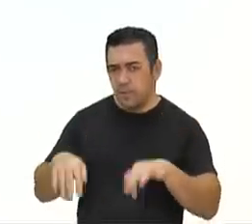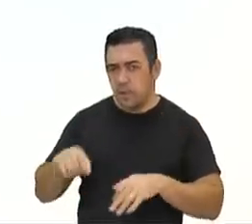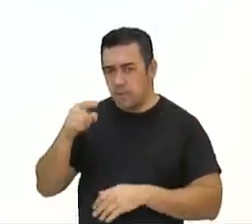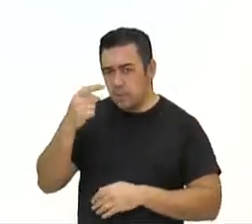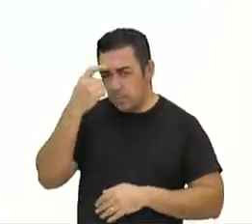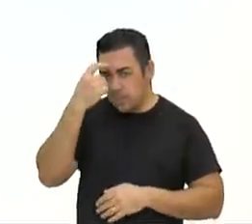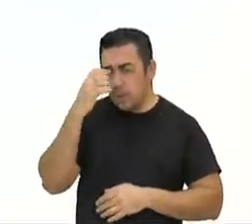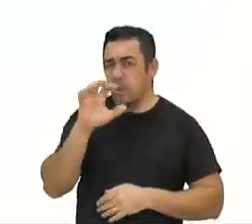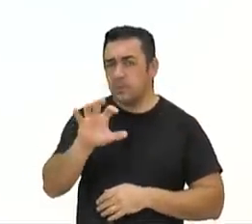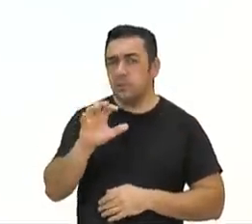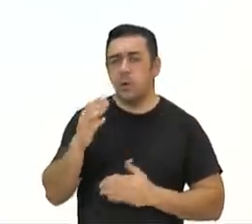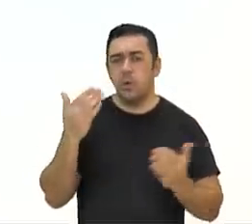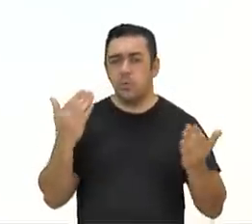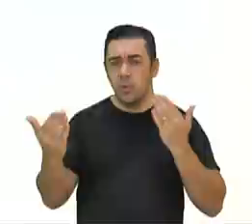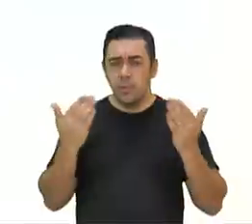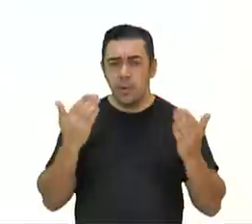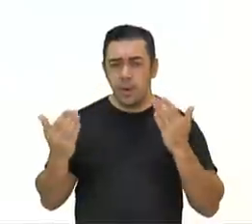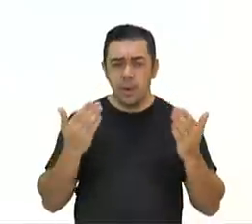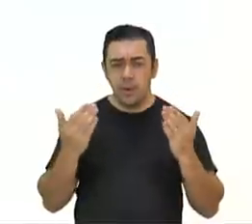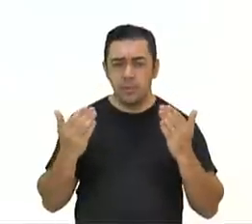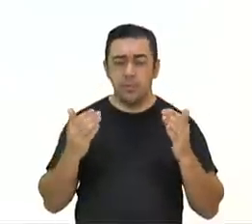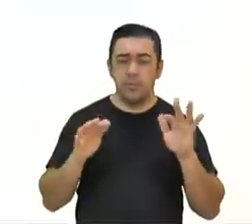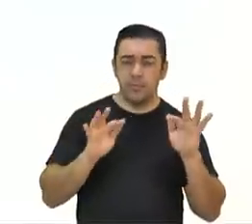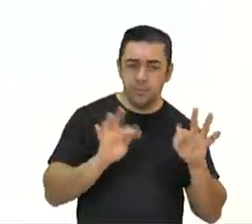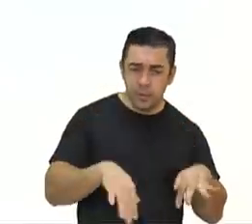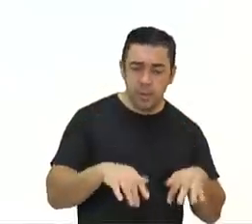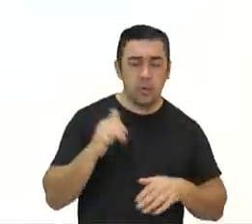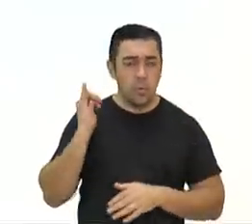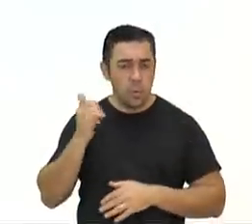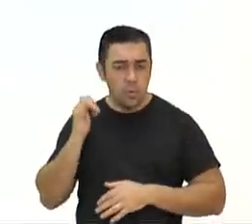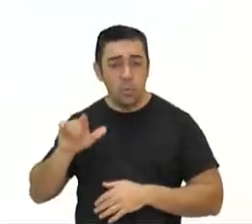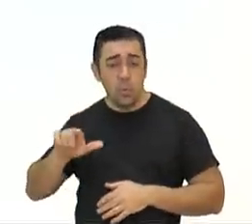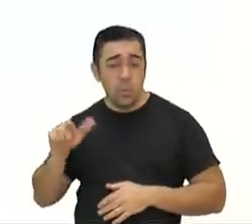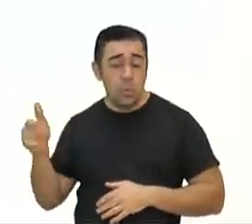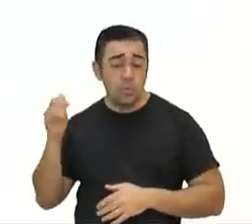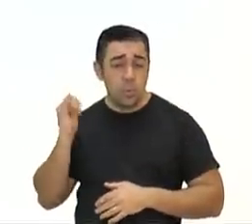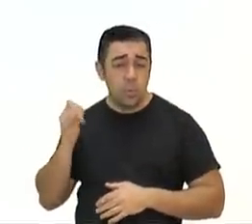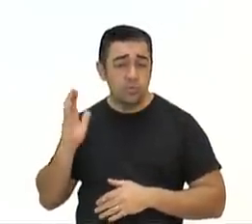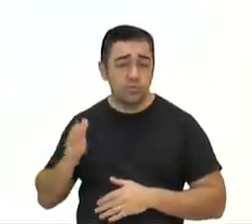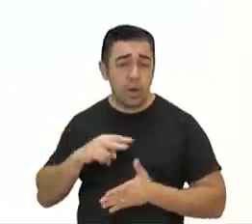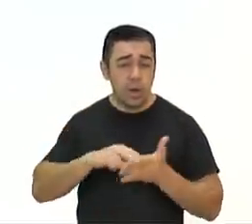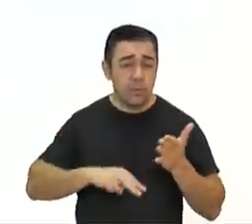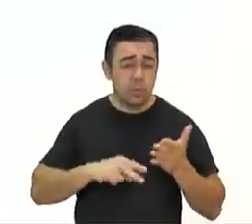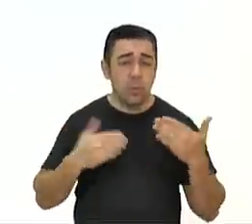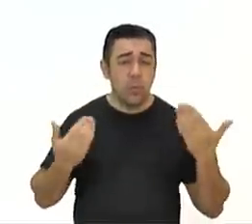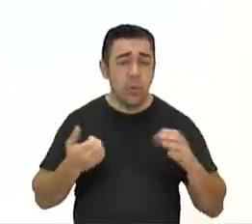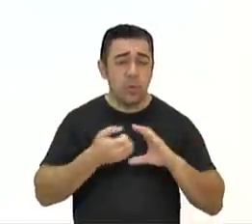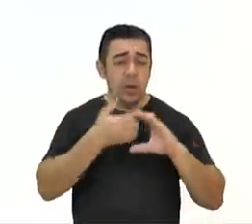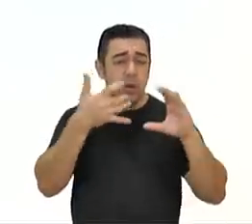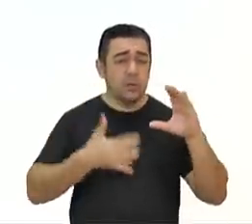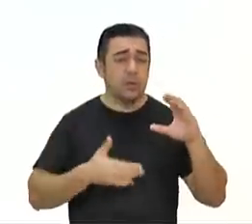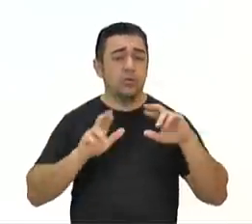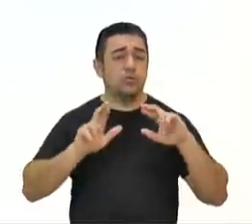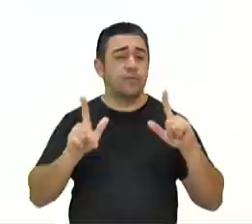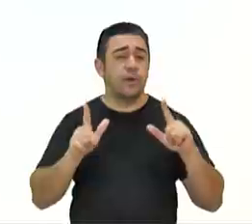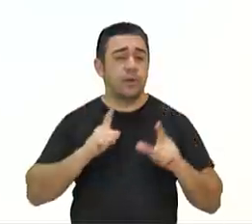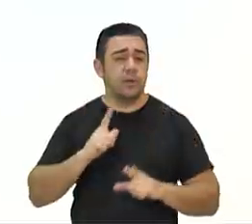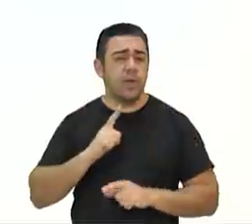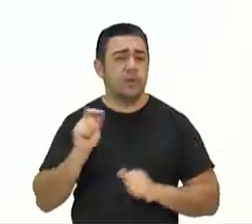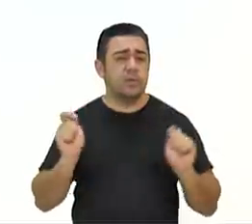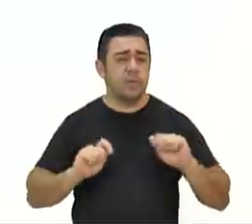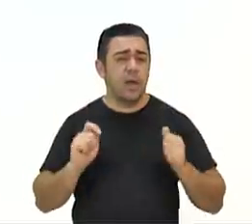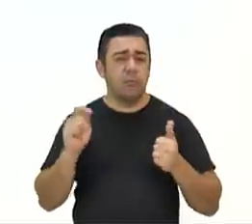pensem assim, comparando aqui o desfecho desse conto com os outros contos que a gente leu, que características diferentes a gente